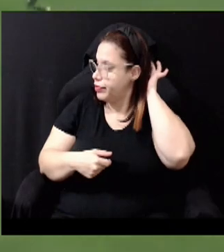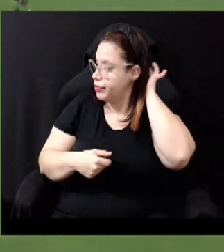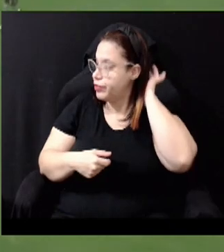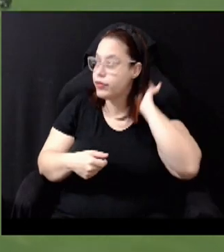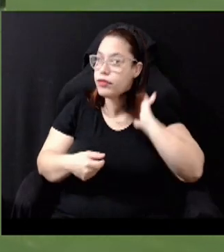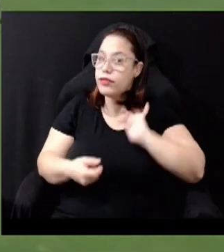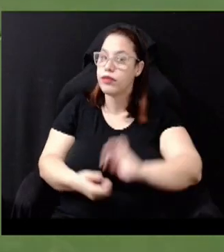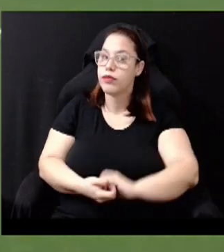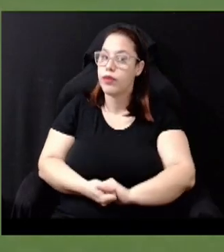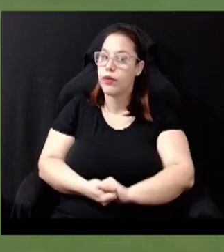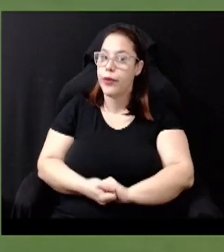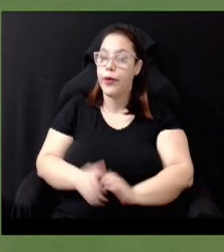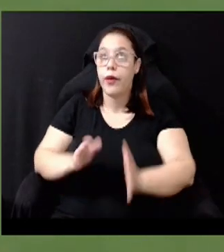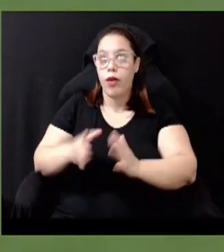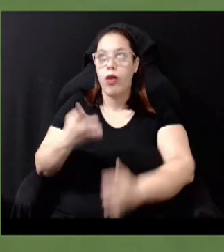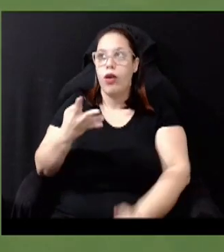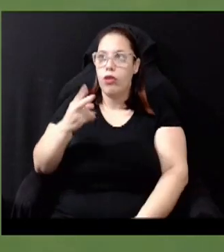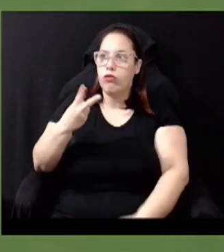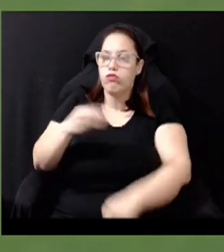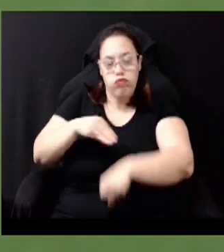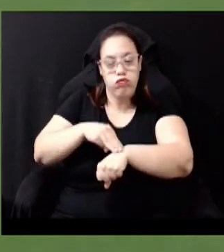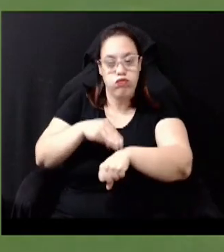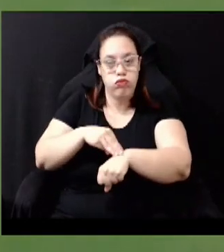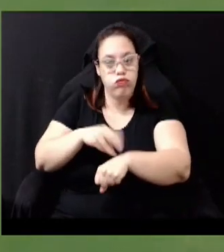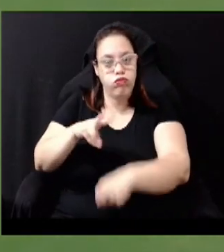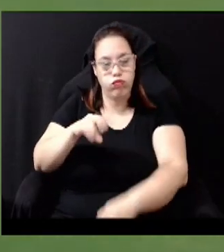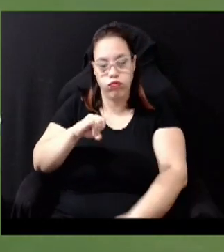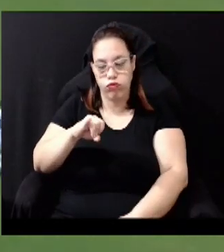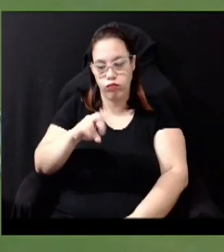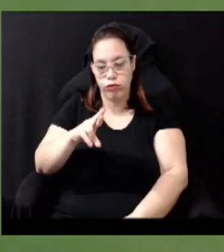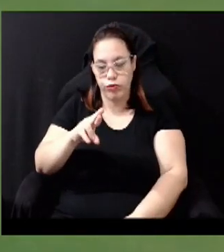Até que aos 42 minutos, Vitor Andrade